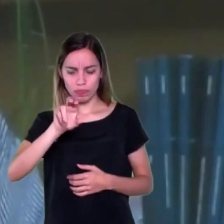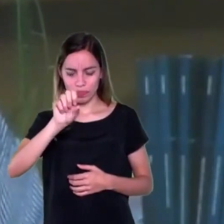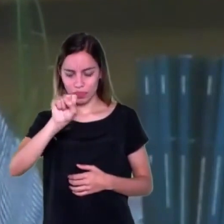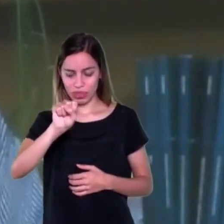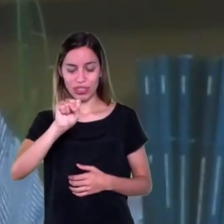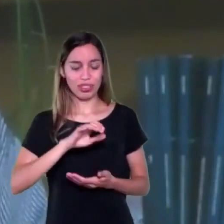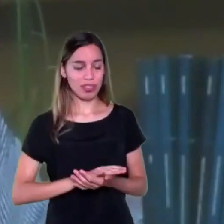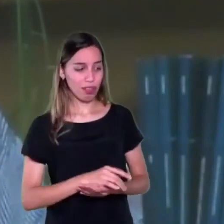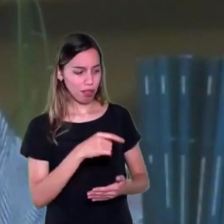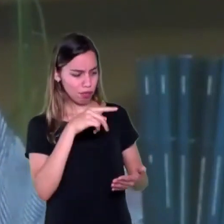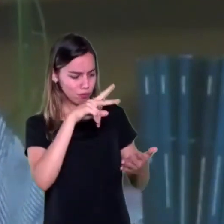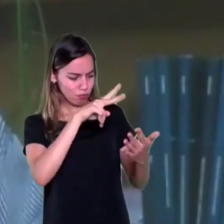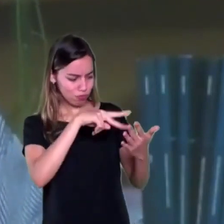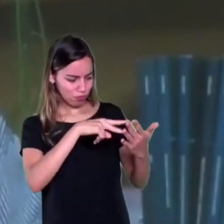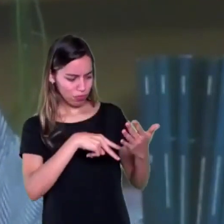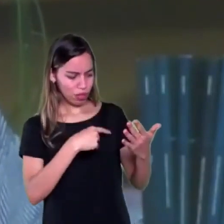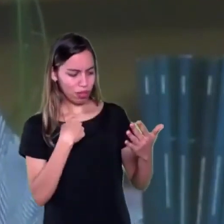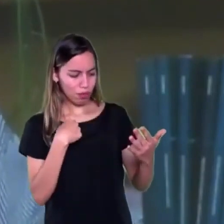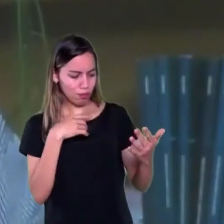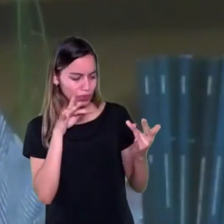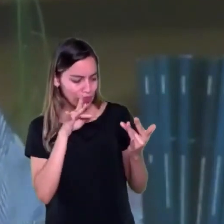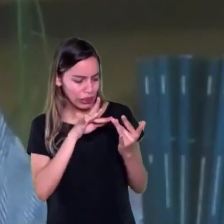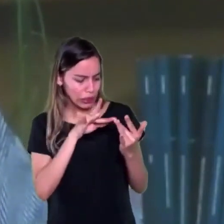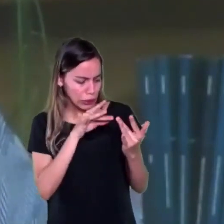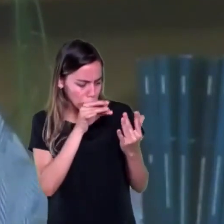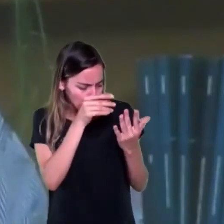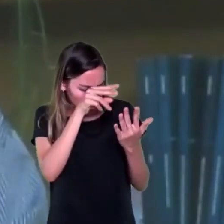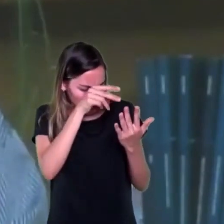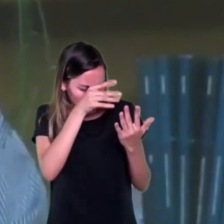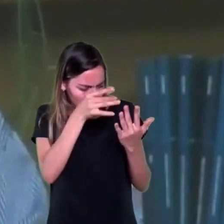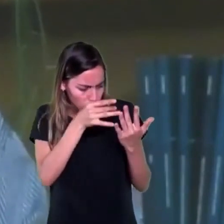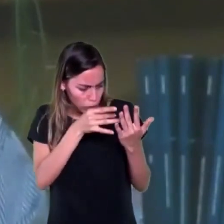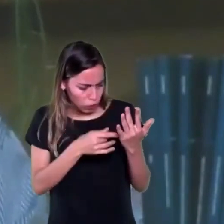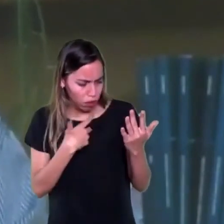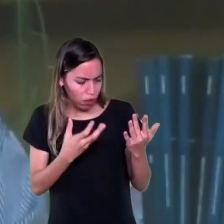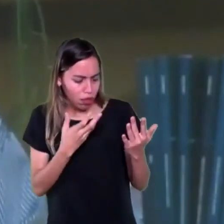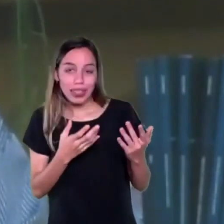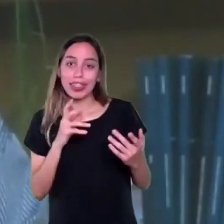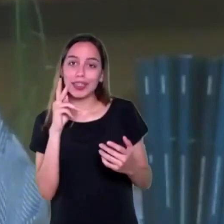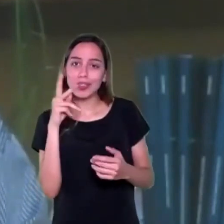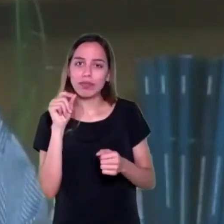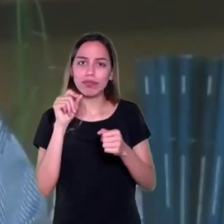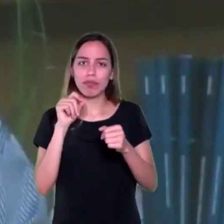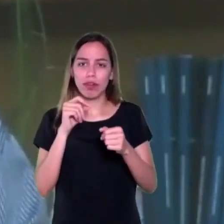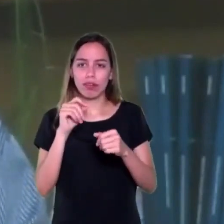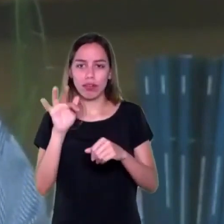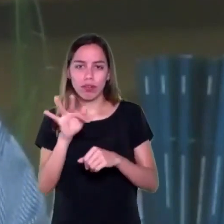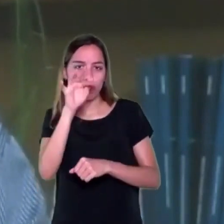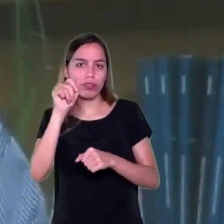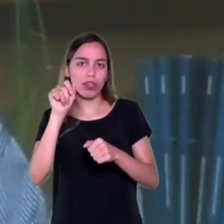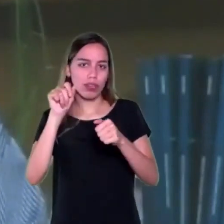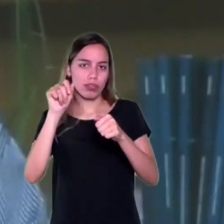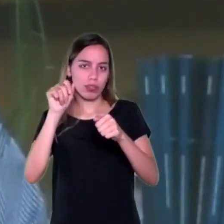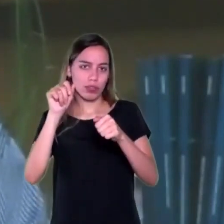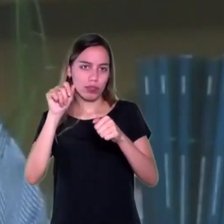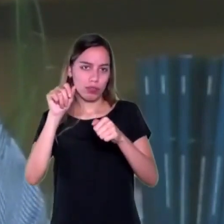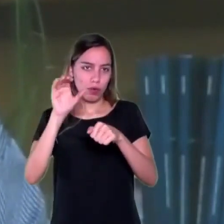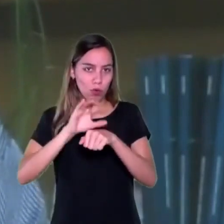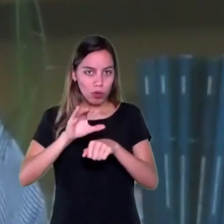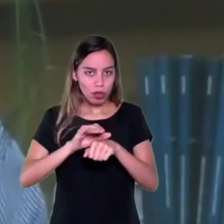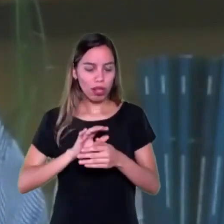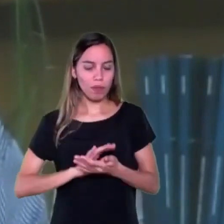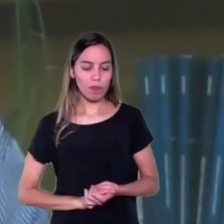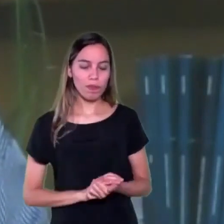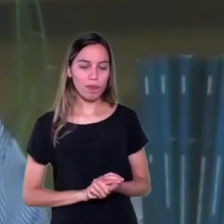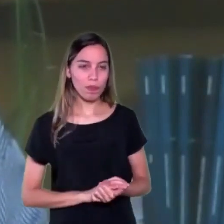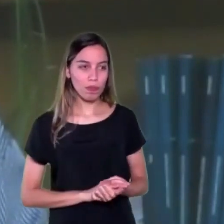literatura que eu quis fazer história e quis também pesquisar a história de Itaúna.